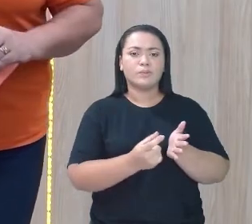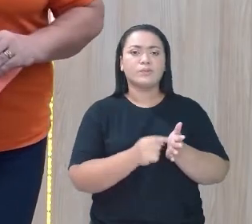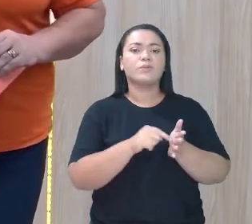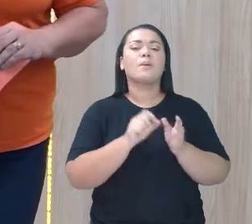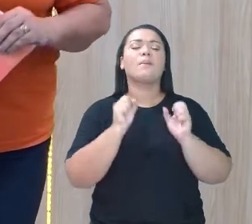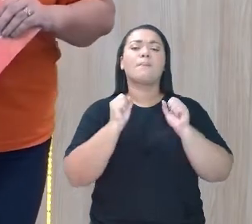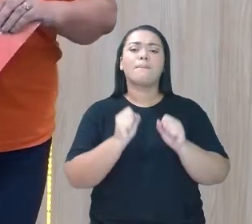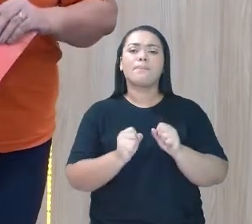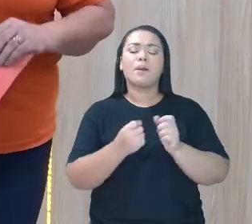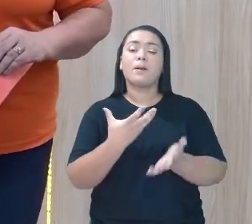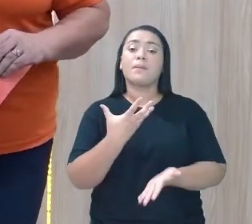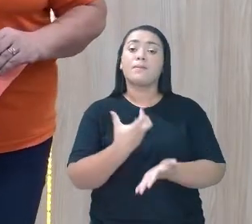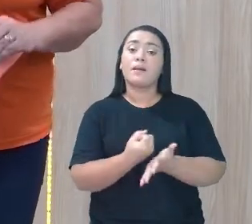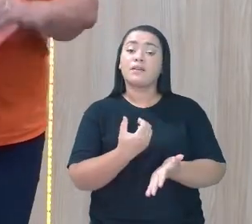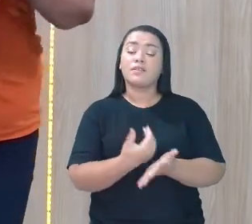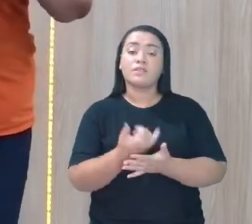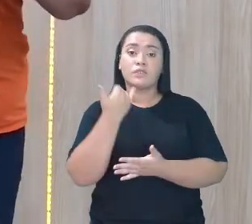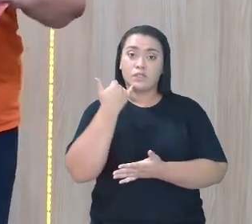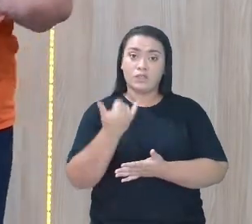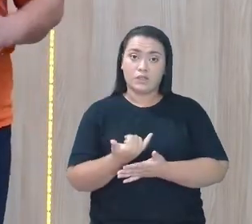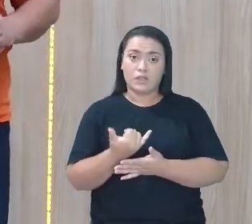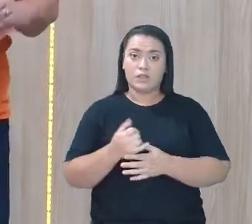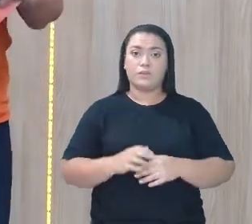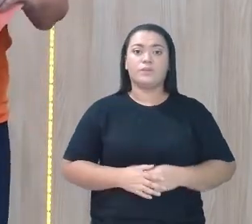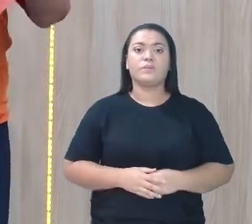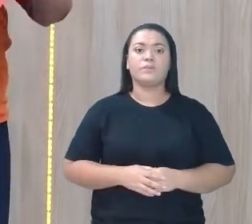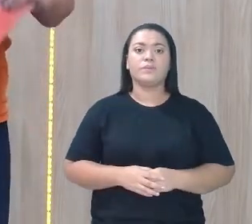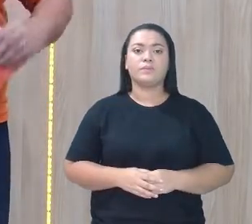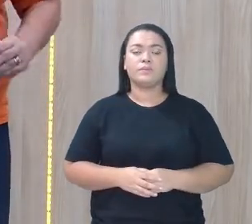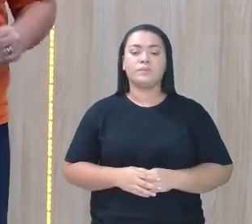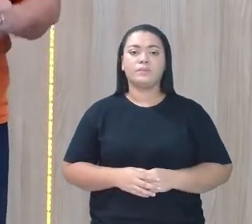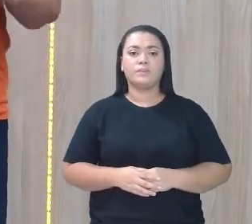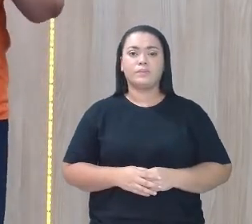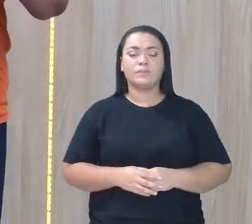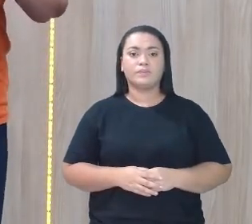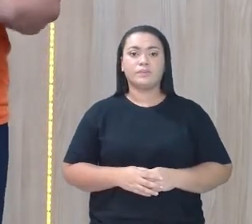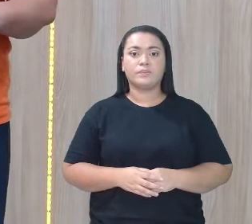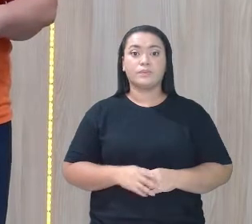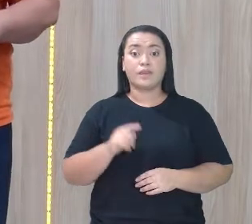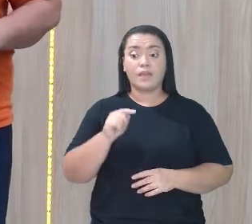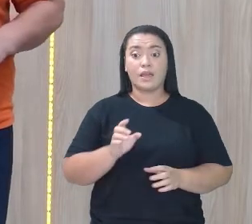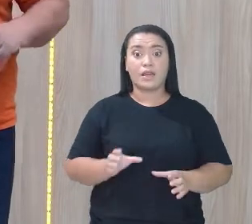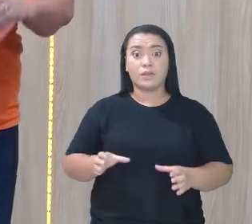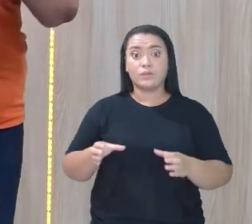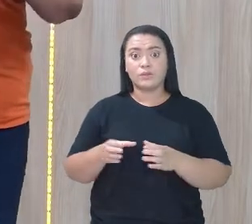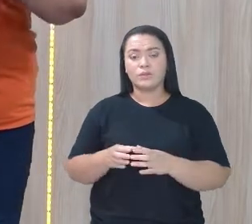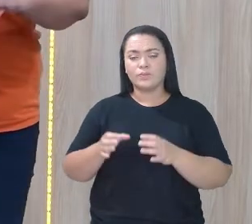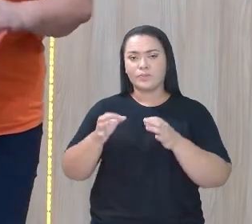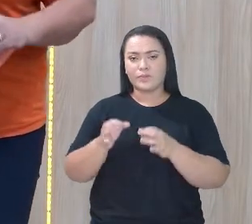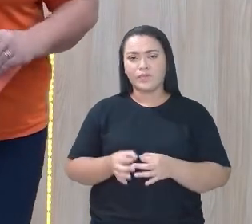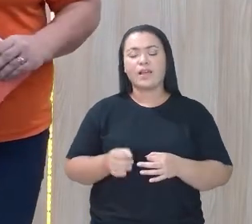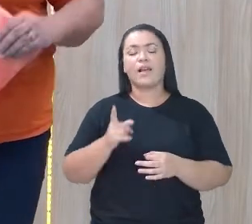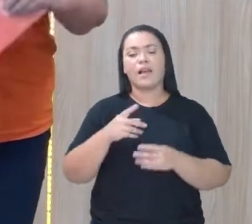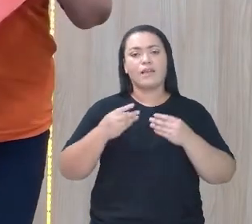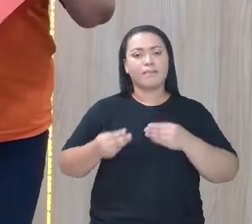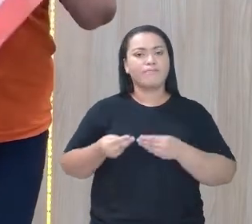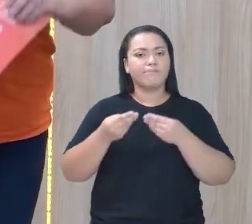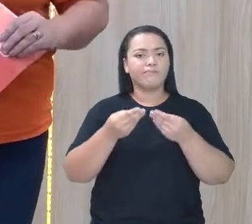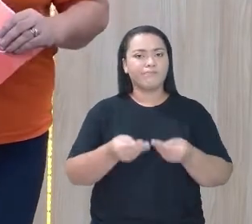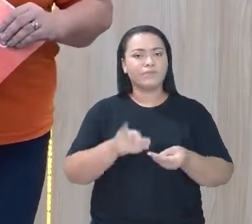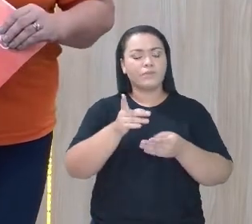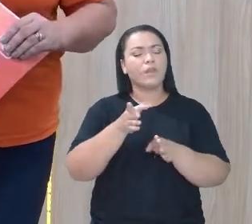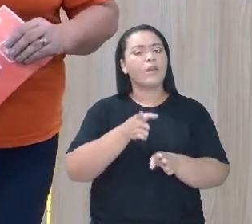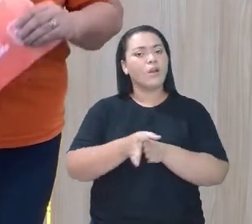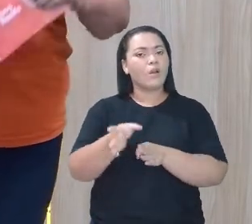vão poder baixar. Então, assim que vocês estiverem na turma correta, vocês vão receber aí